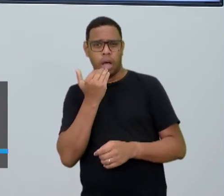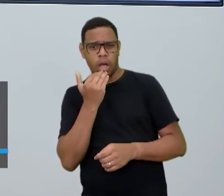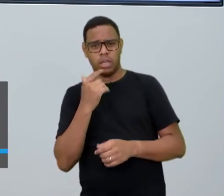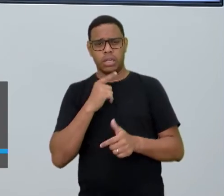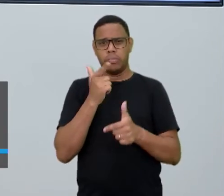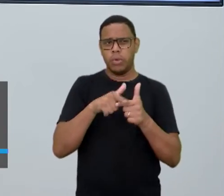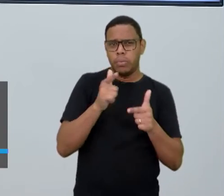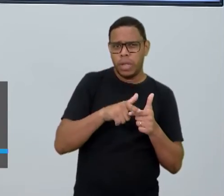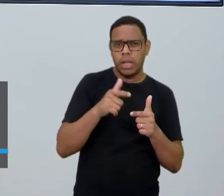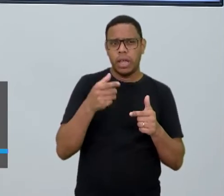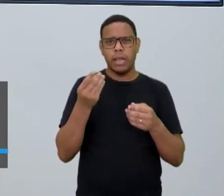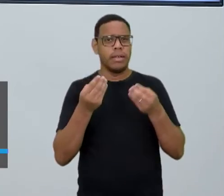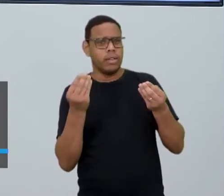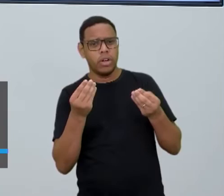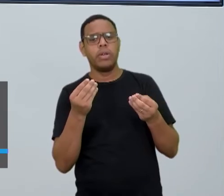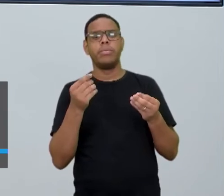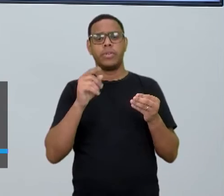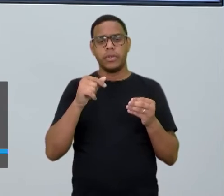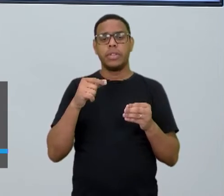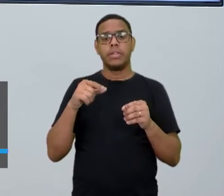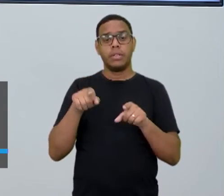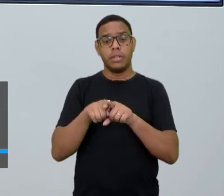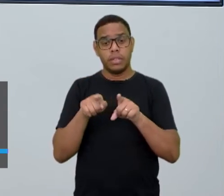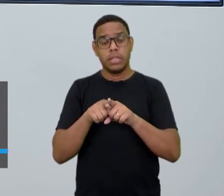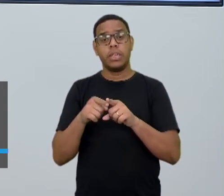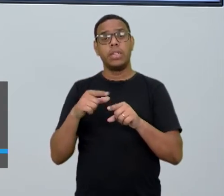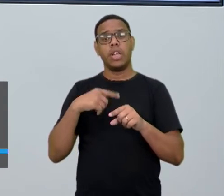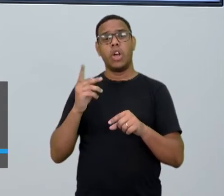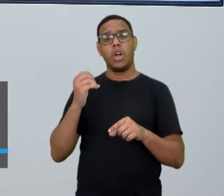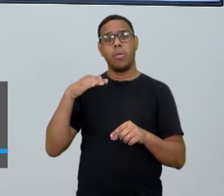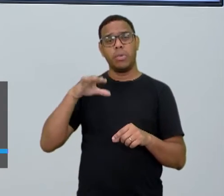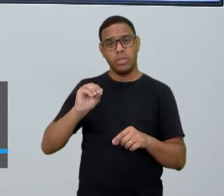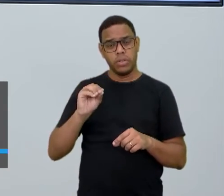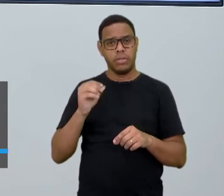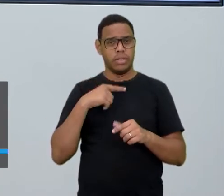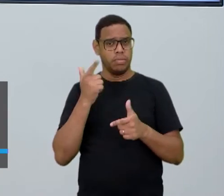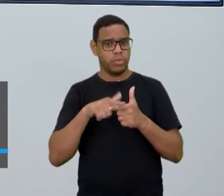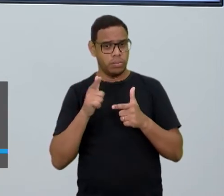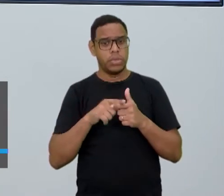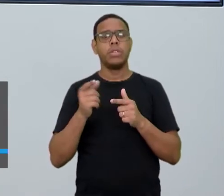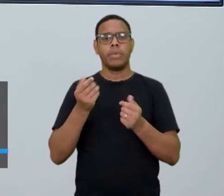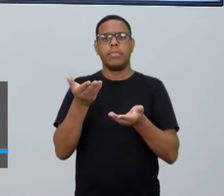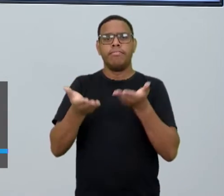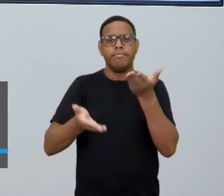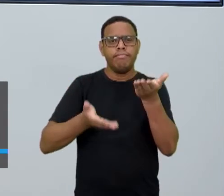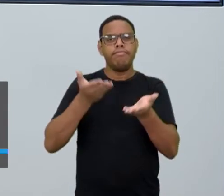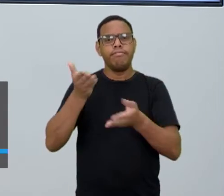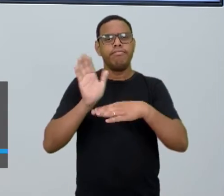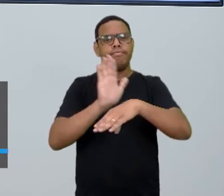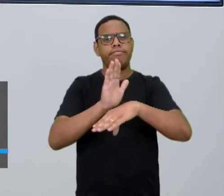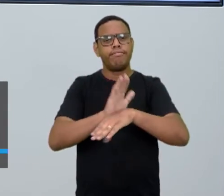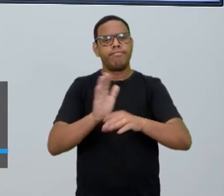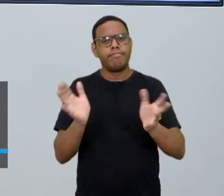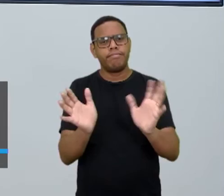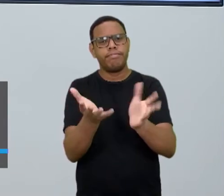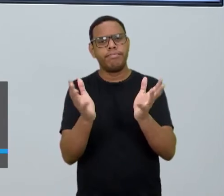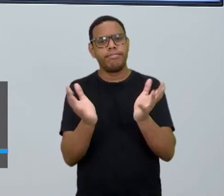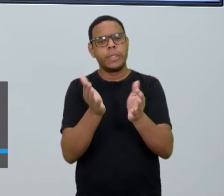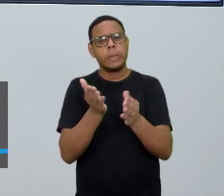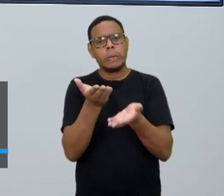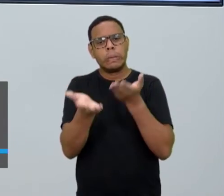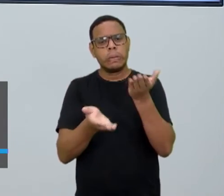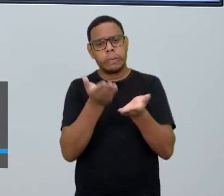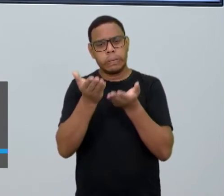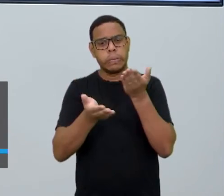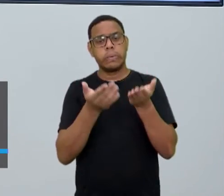está associado também a algum distúrbio hormonal, e aí você consegue realizar um tratamento, né, e consegue aí ter